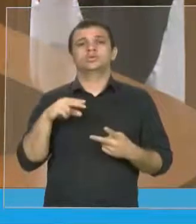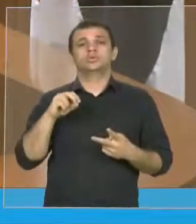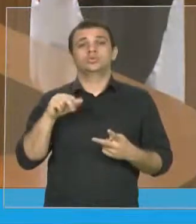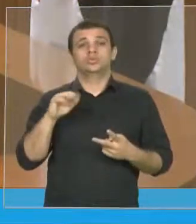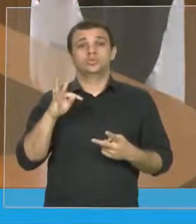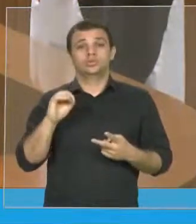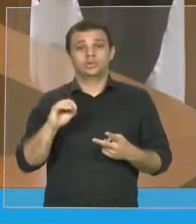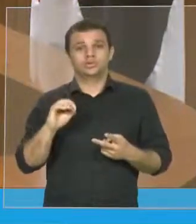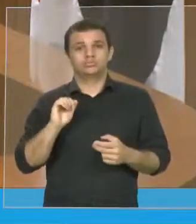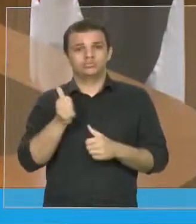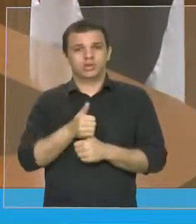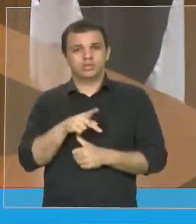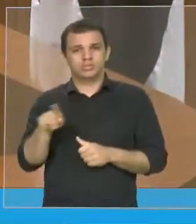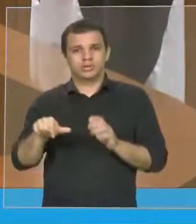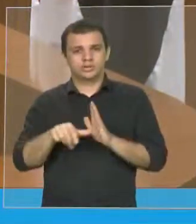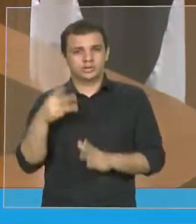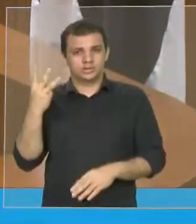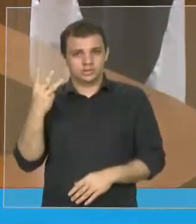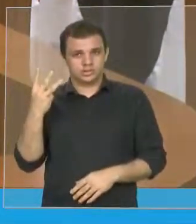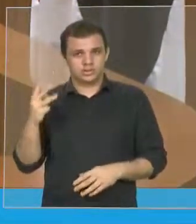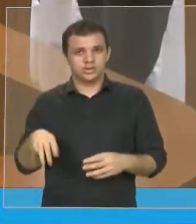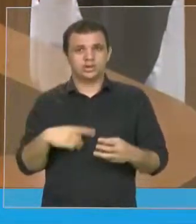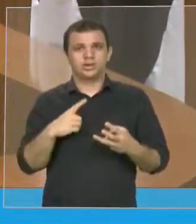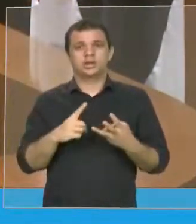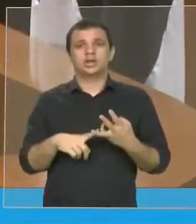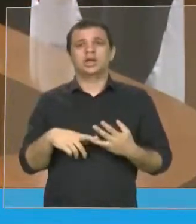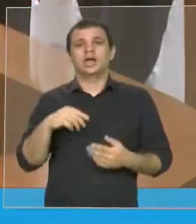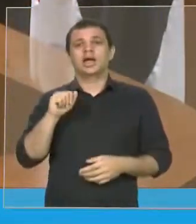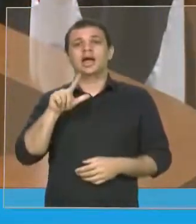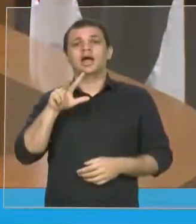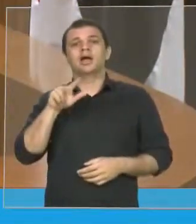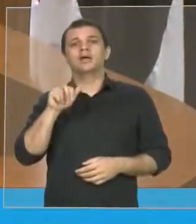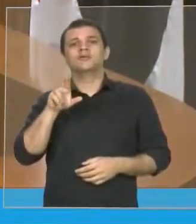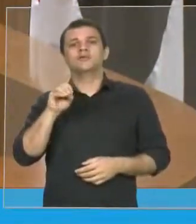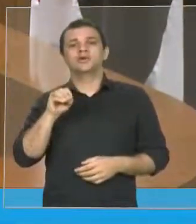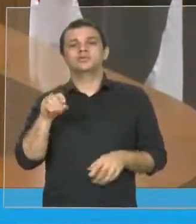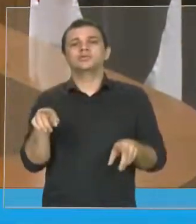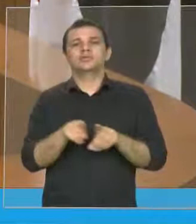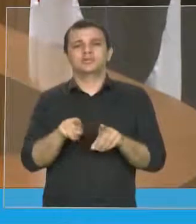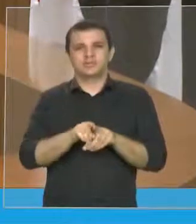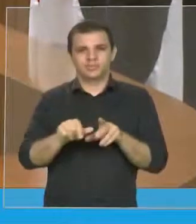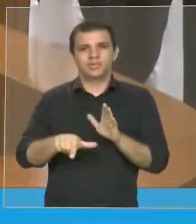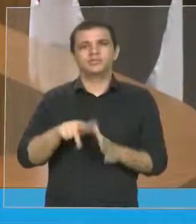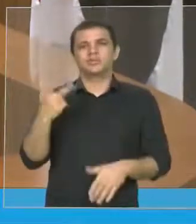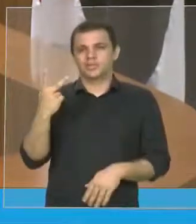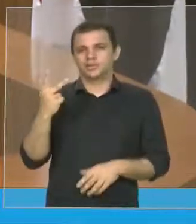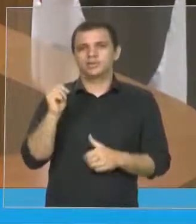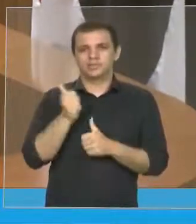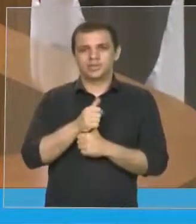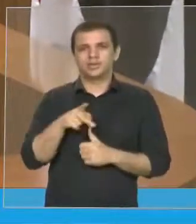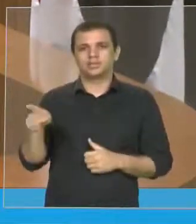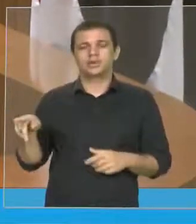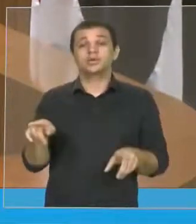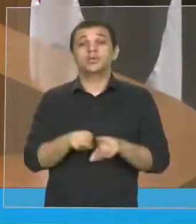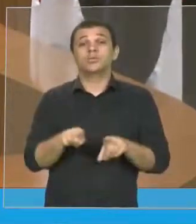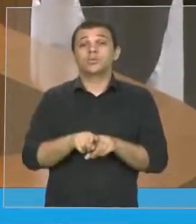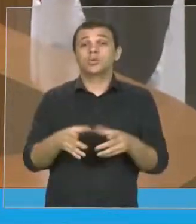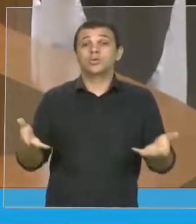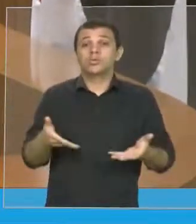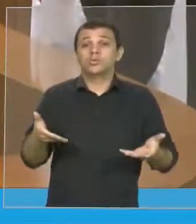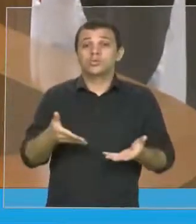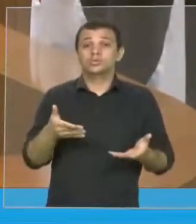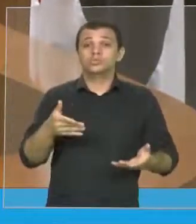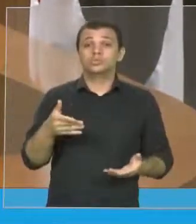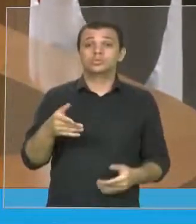presidente 3. O conselheiro Álvaro também já foi presidente 2 vezes. E hoje o tribunal é presidido com muita